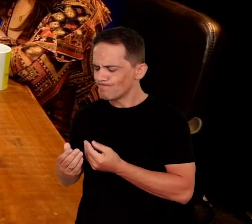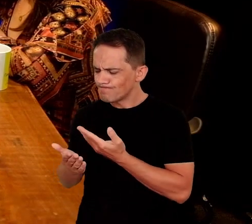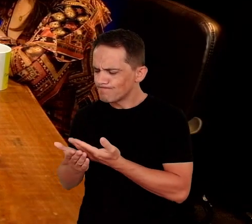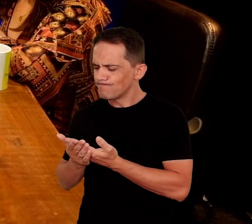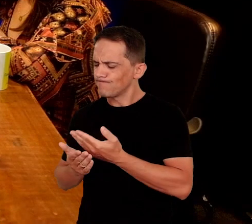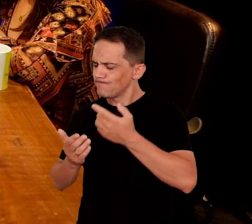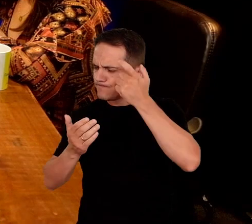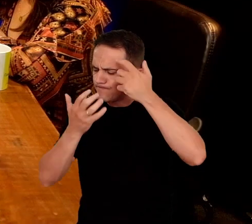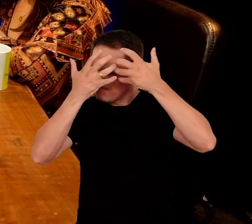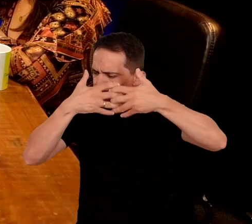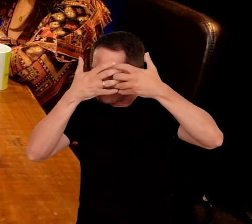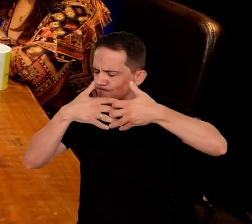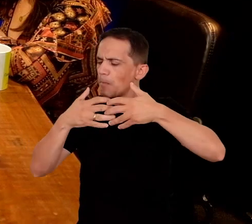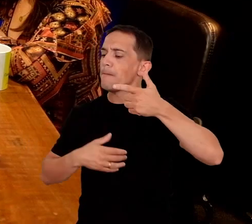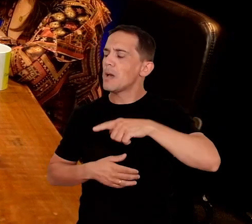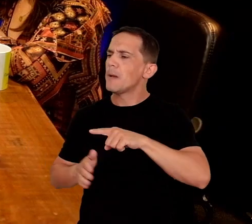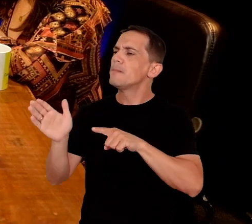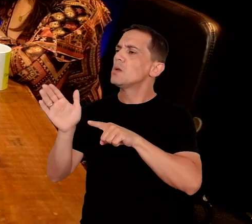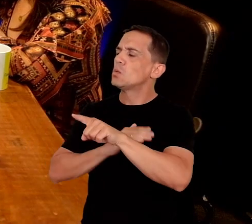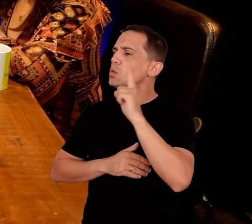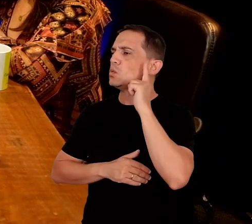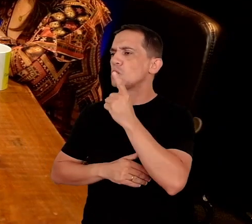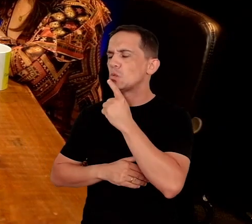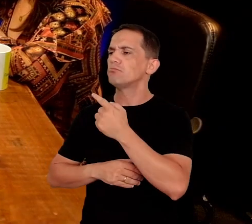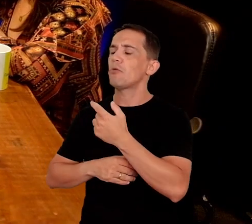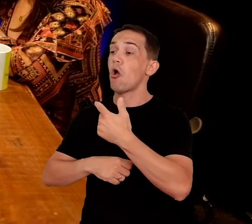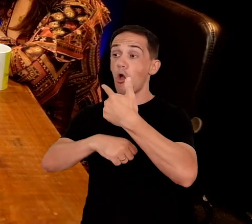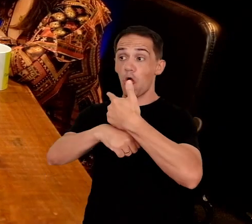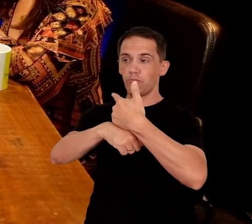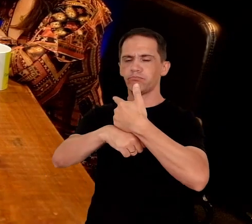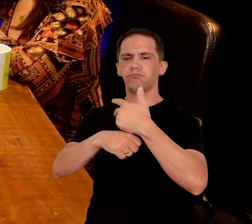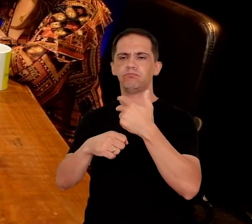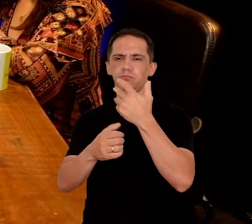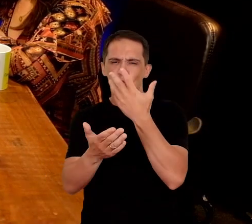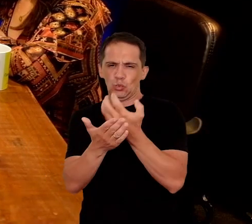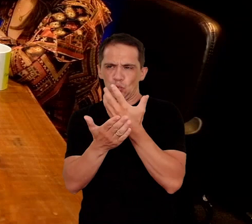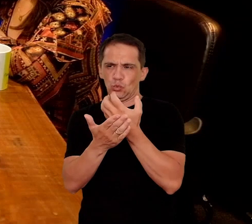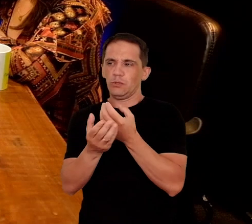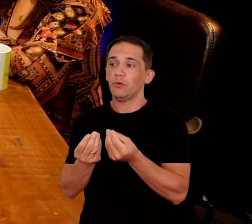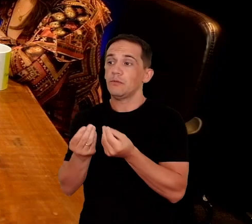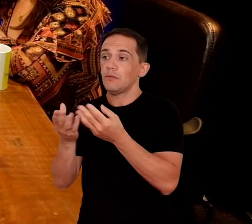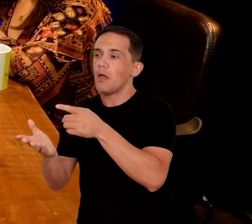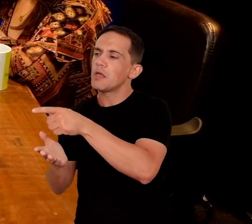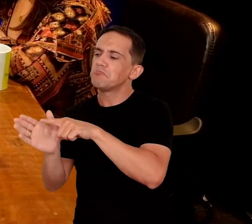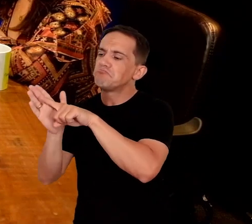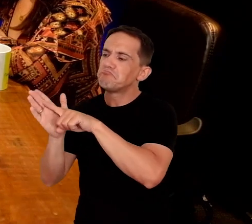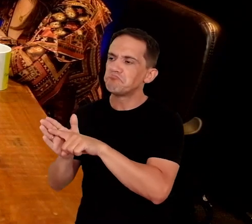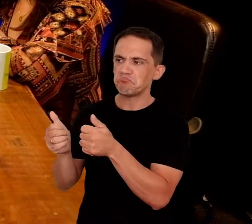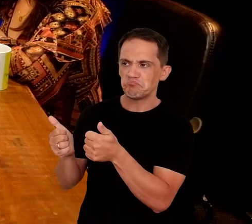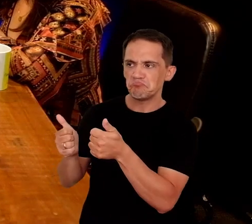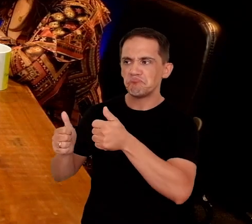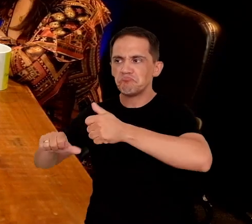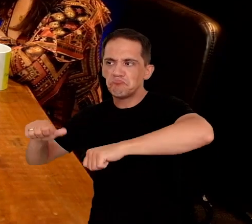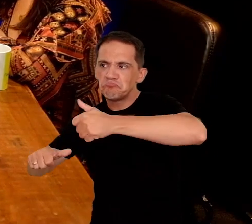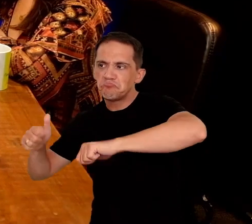Trabalha em cima daquilo, muitas vezes a gente pede a opinião dos surdos, né? Grava o vídeo, traduz, mostra para um surdo, ficou claro, ficou inteligível